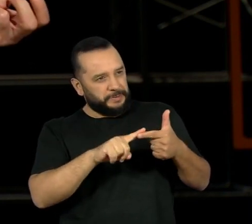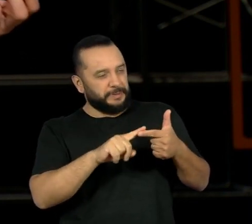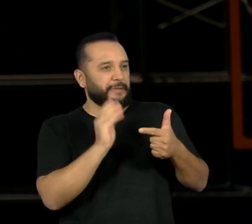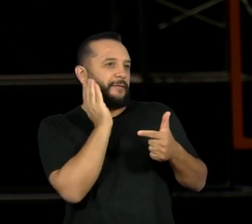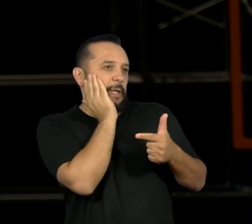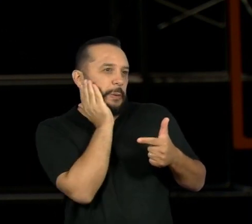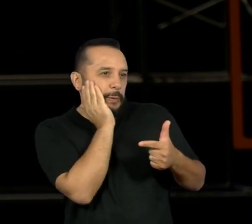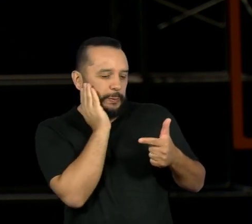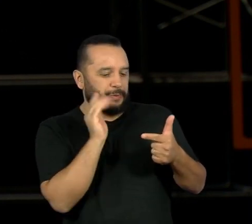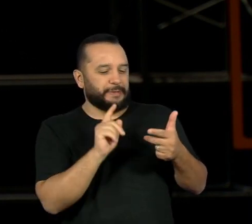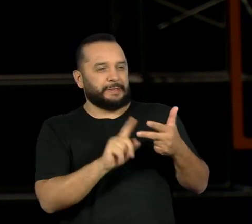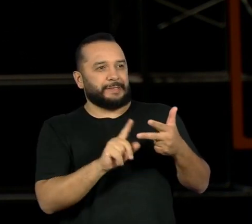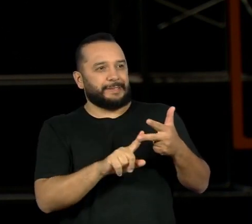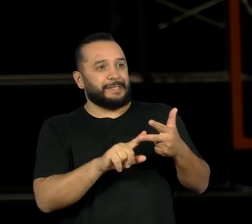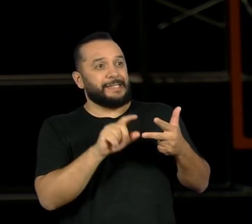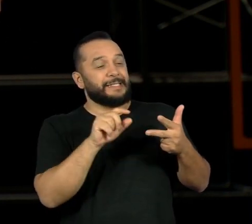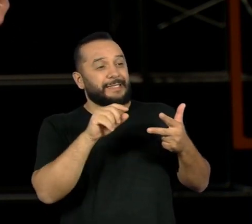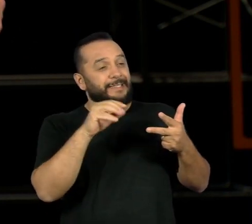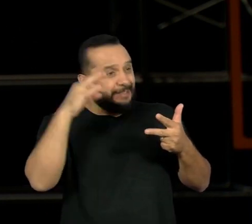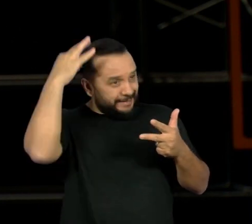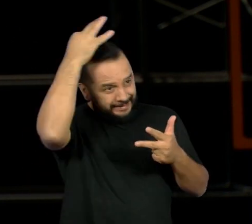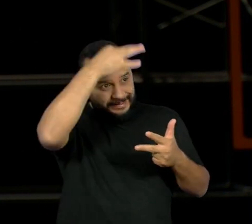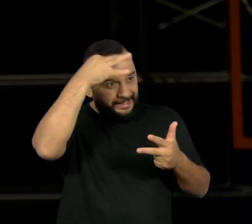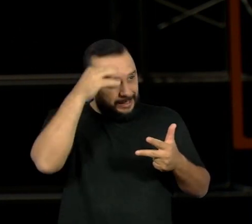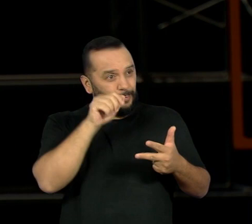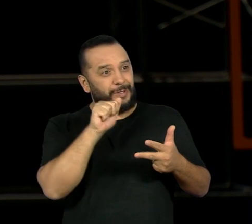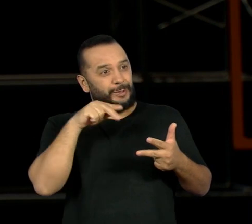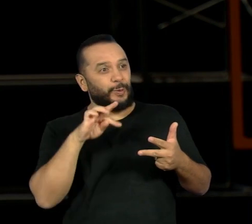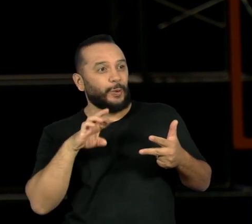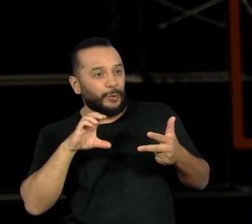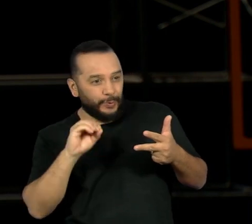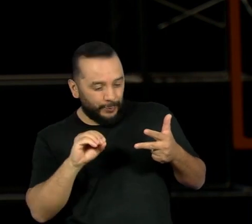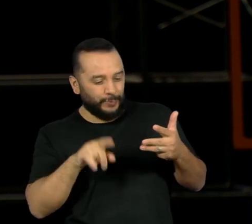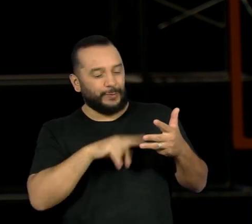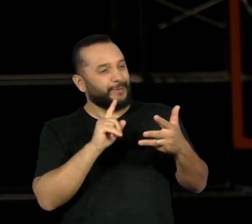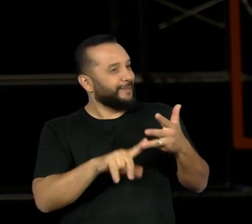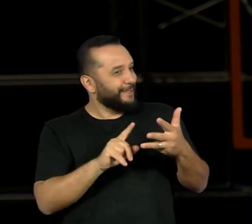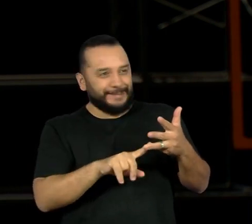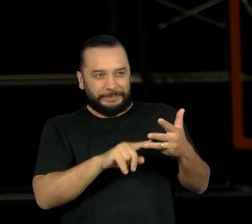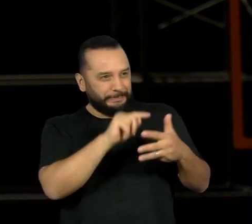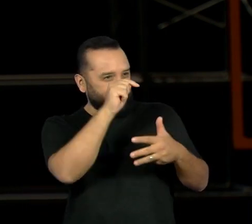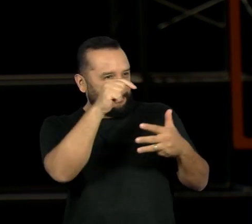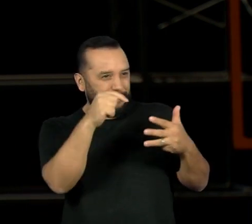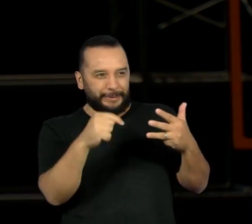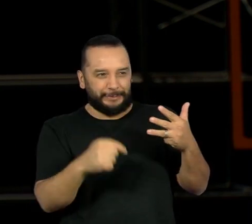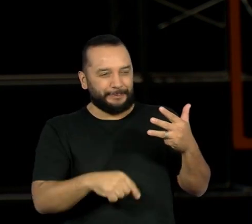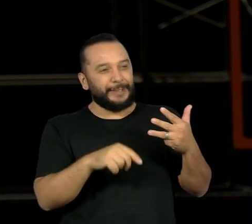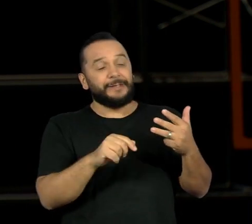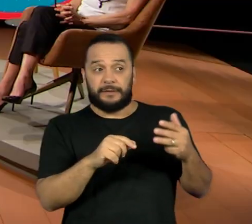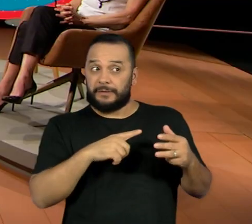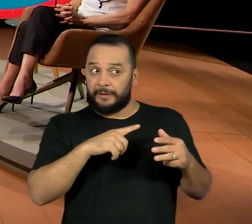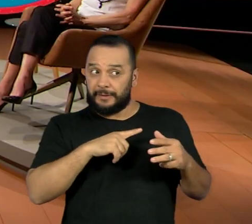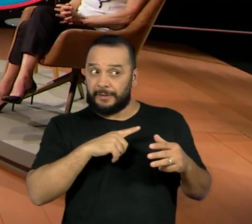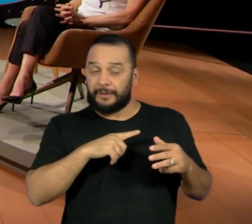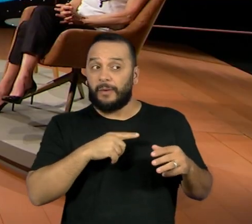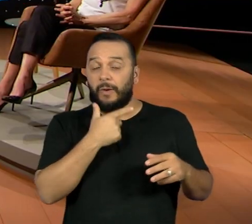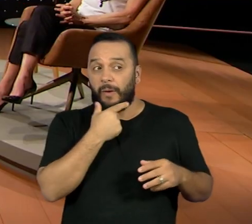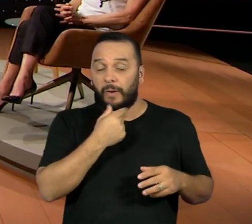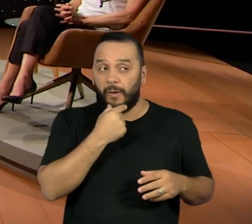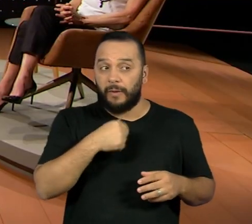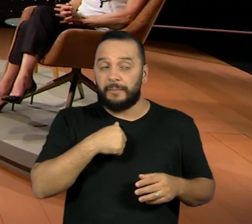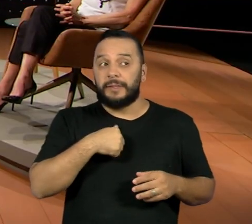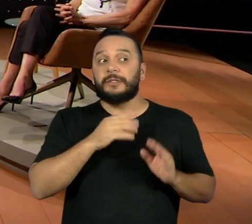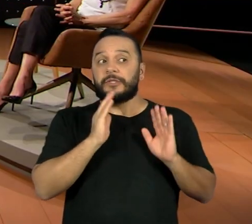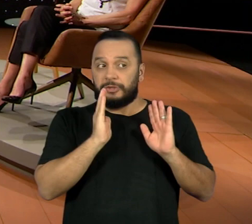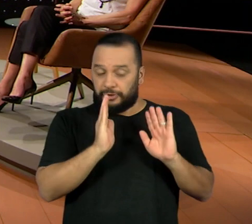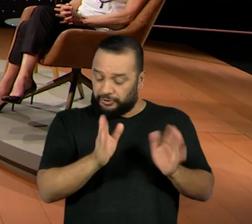Fagundes, Santo Antônio, né? Santo Antônio. E um certo Antônio, dançarino de flamenco. Antônio